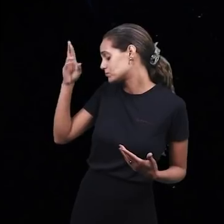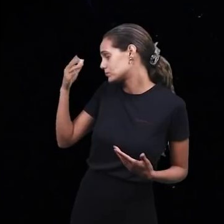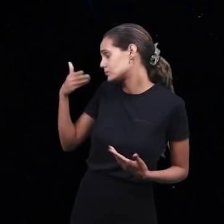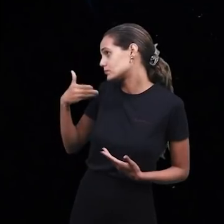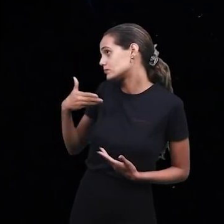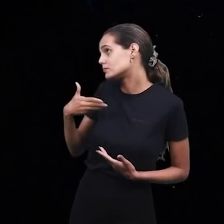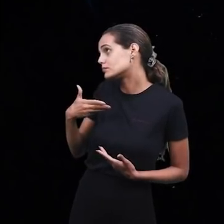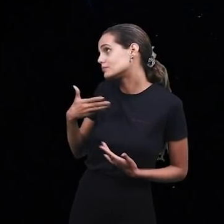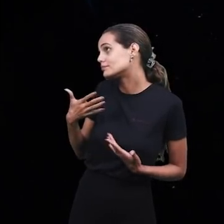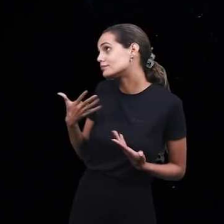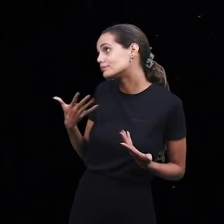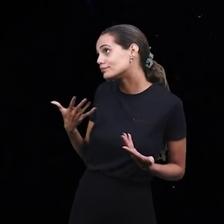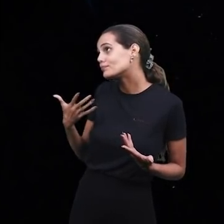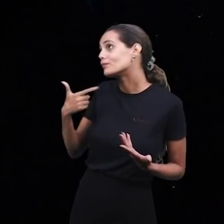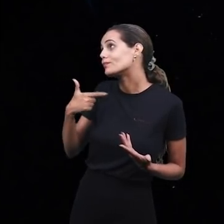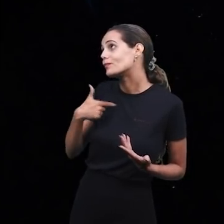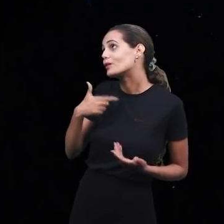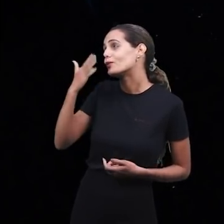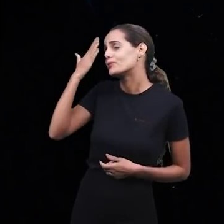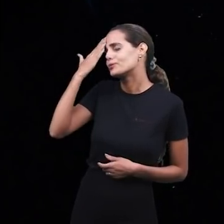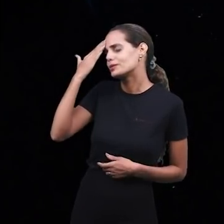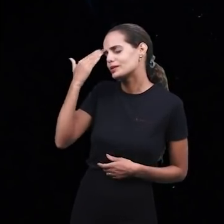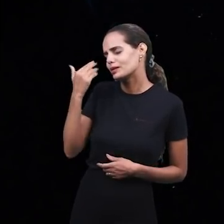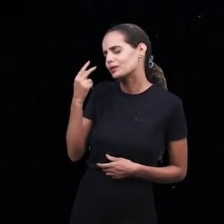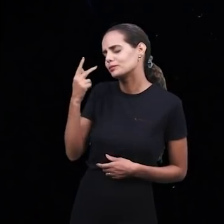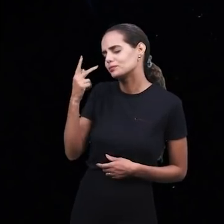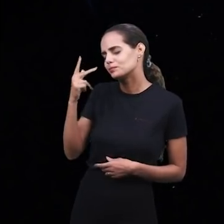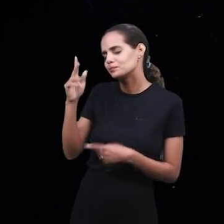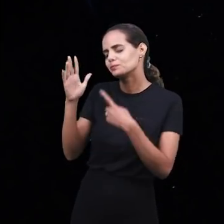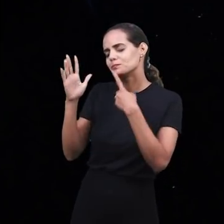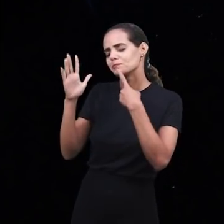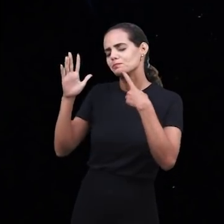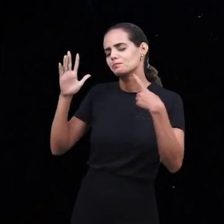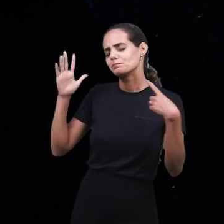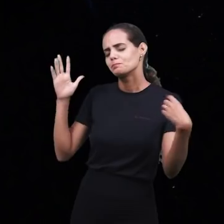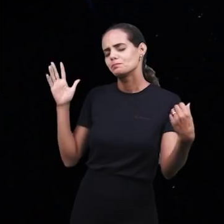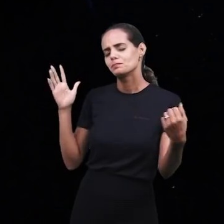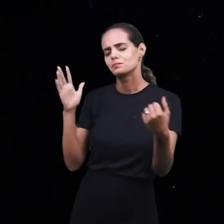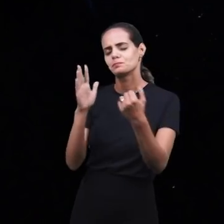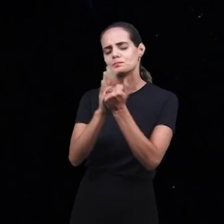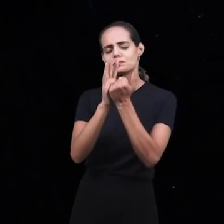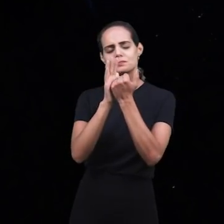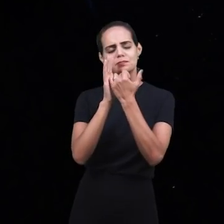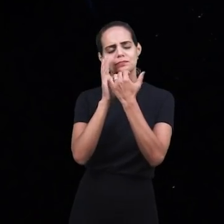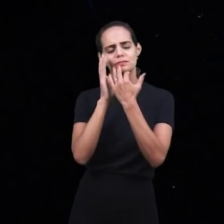Pois o teu sangue